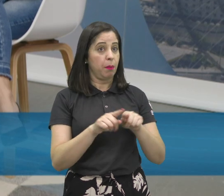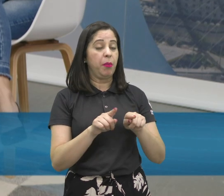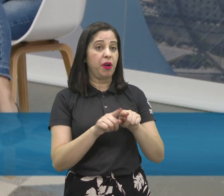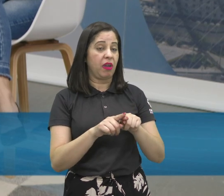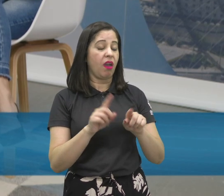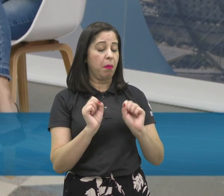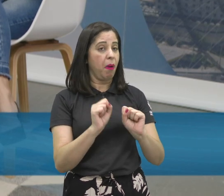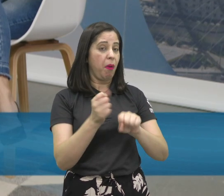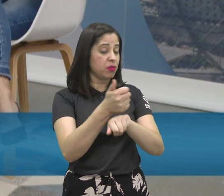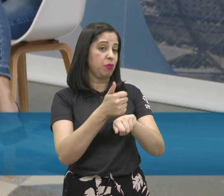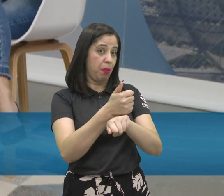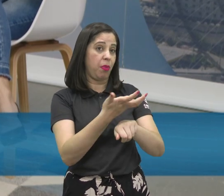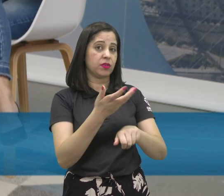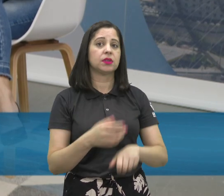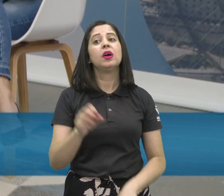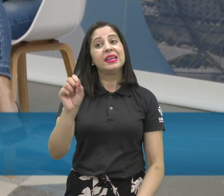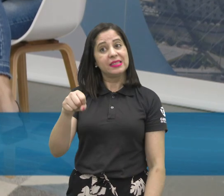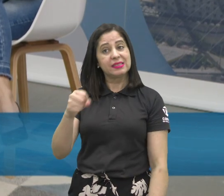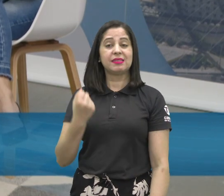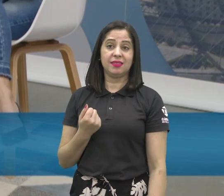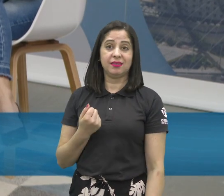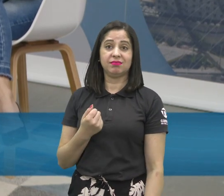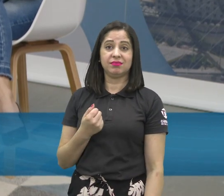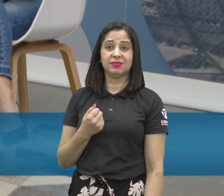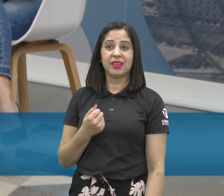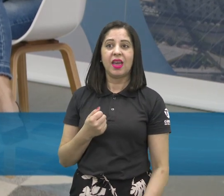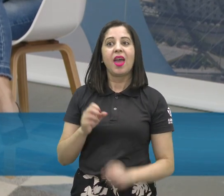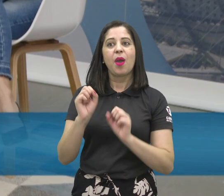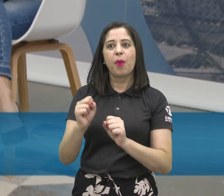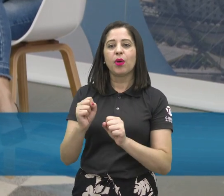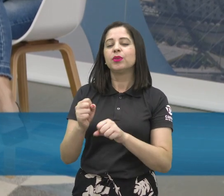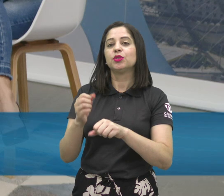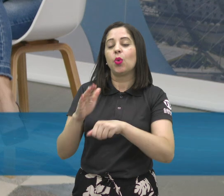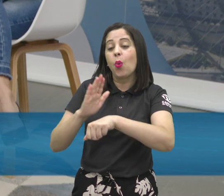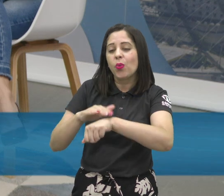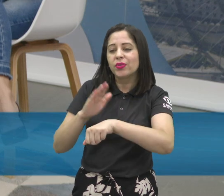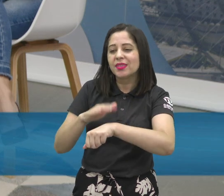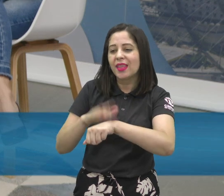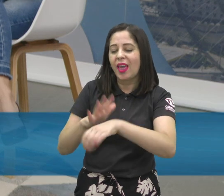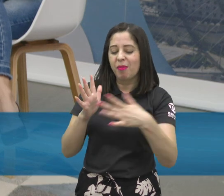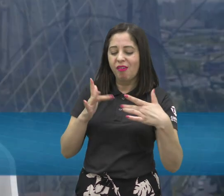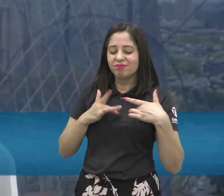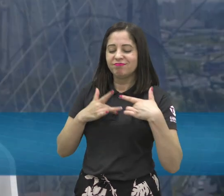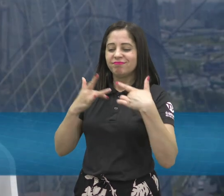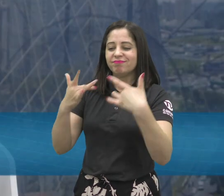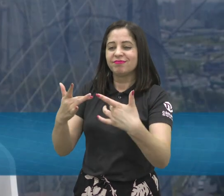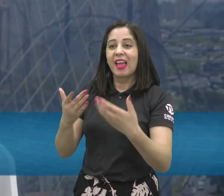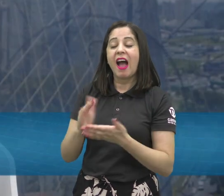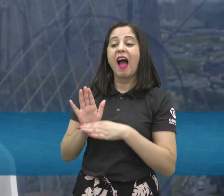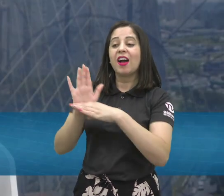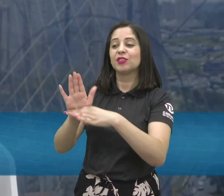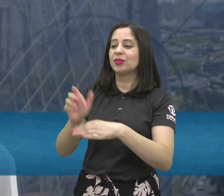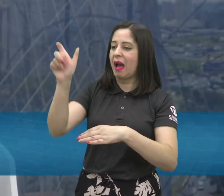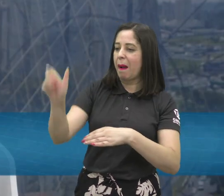Sim, eu posso dispor daquele tempo fazendo uma prática que é solidária, mas que eu estou inserindo aquela pessoa na cidadania,